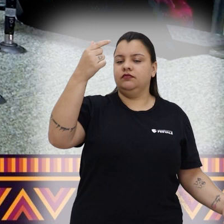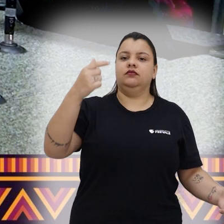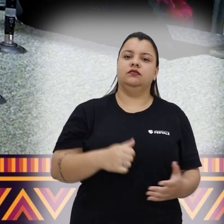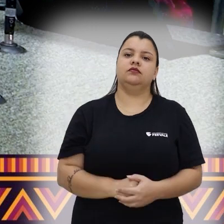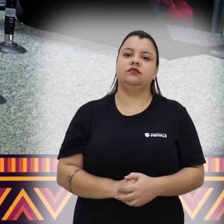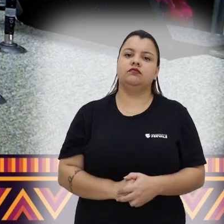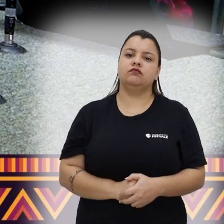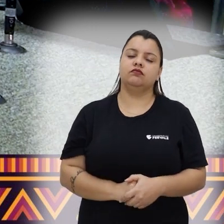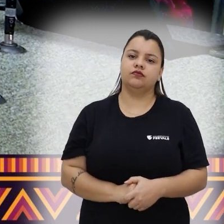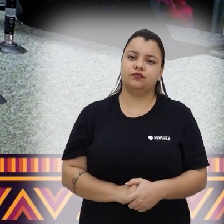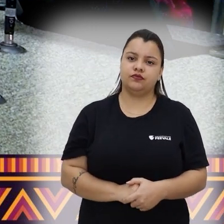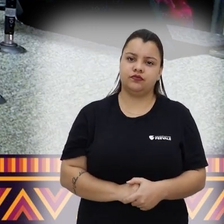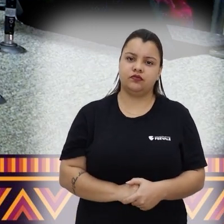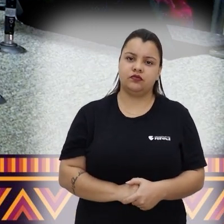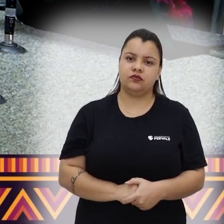deve.